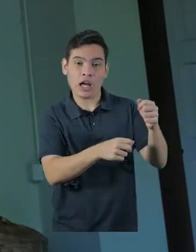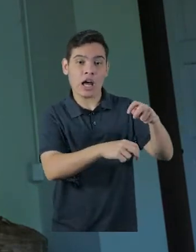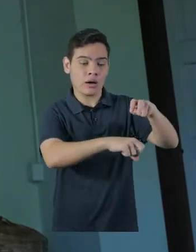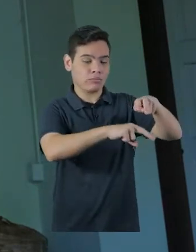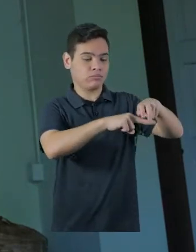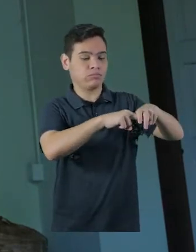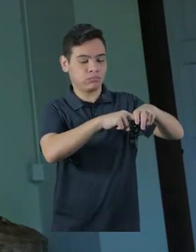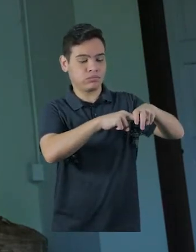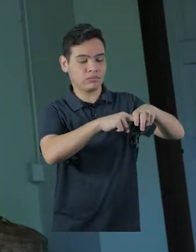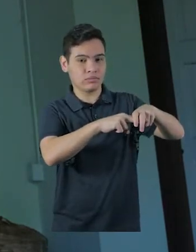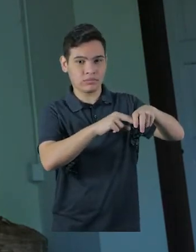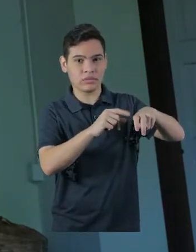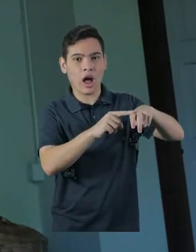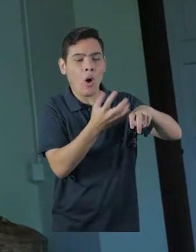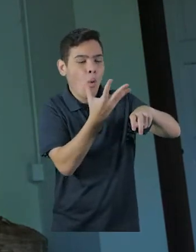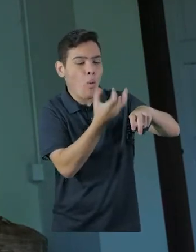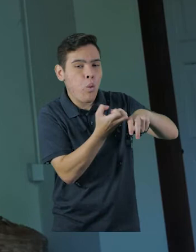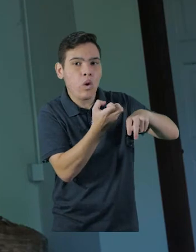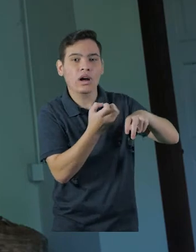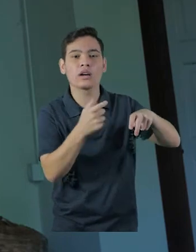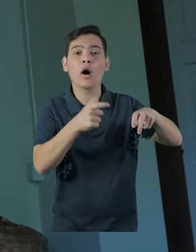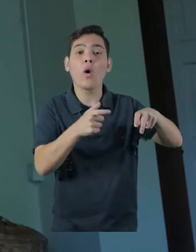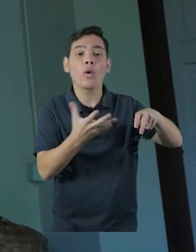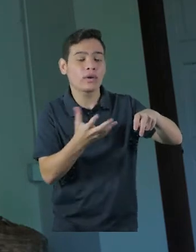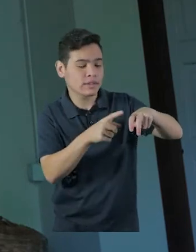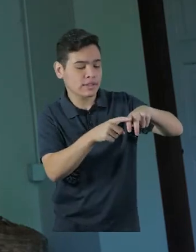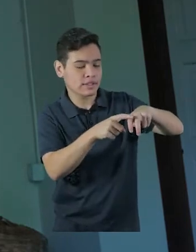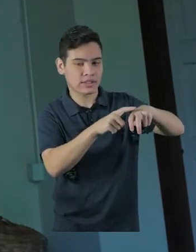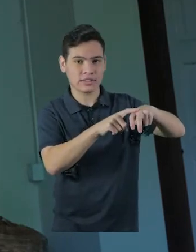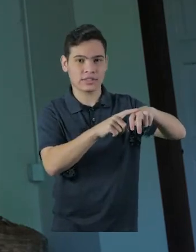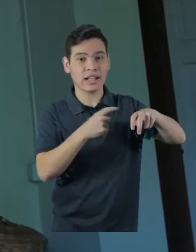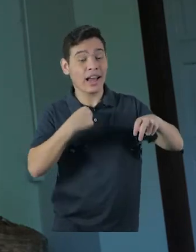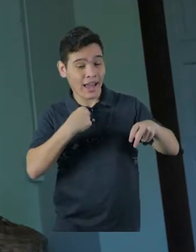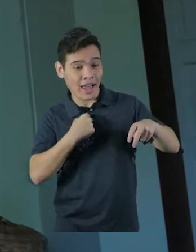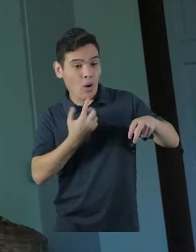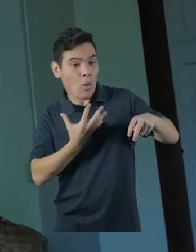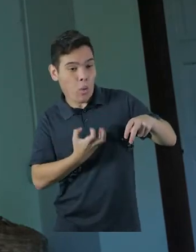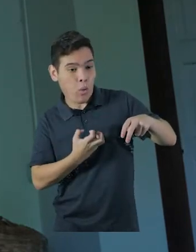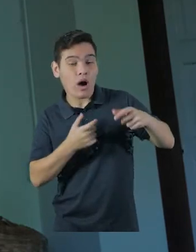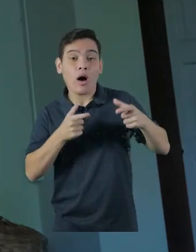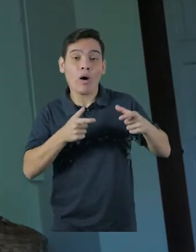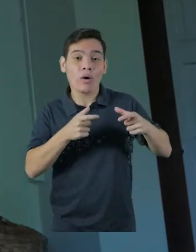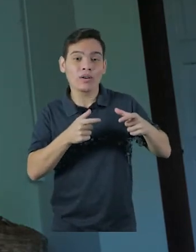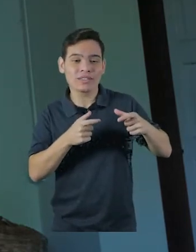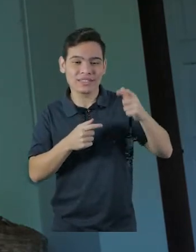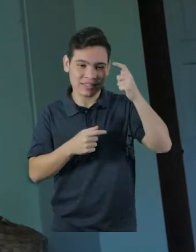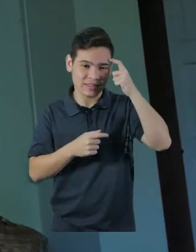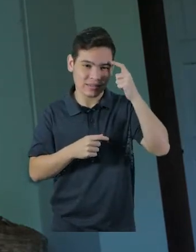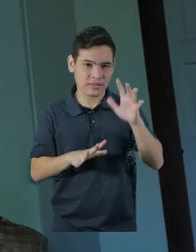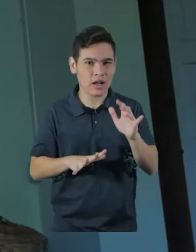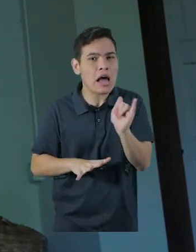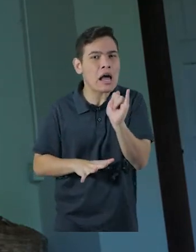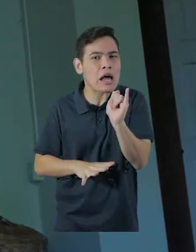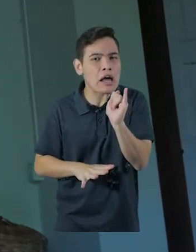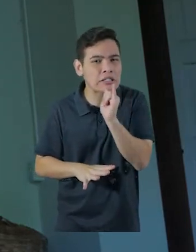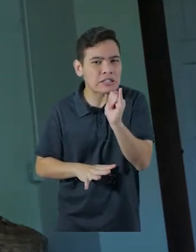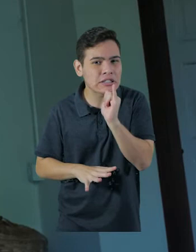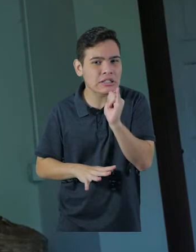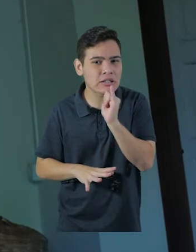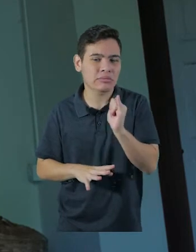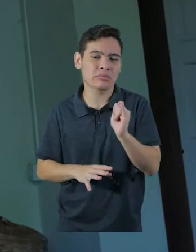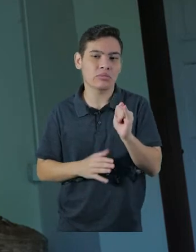gravidade da cadeira, esses vários aspectos físicos. Então, eu vou fazer como um exemplo, não é um modelo para